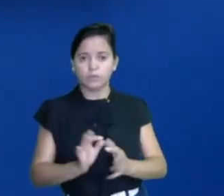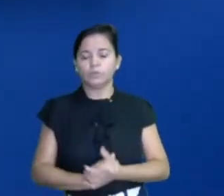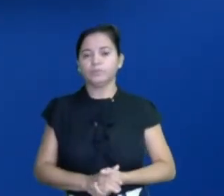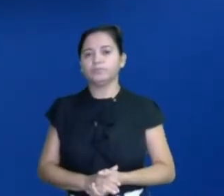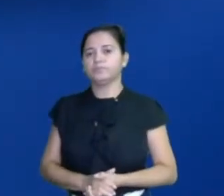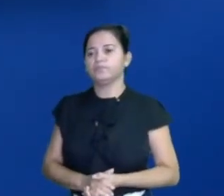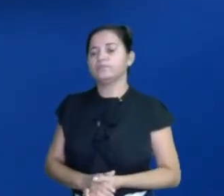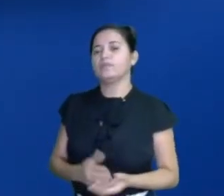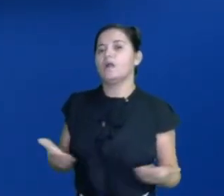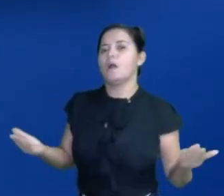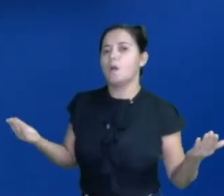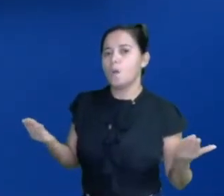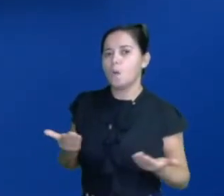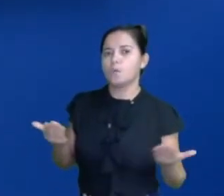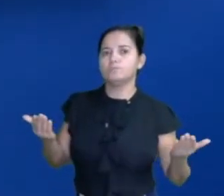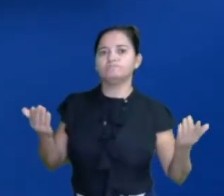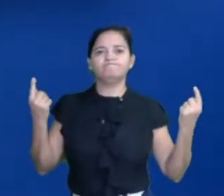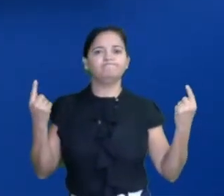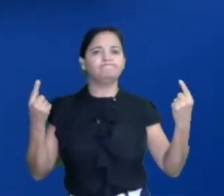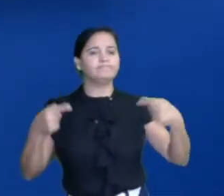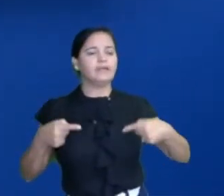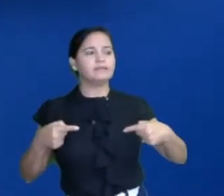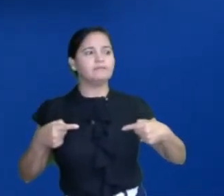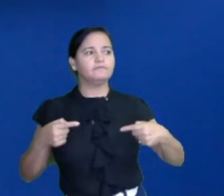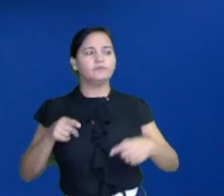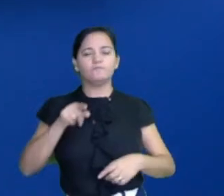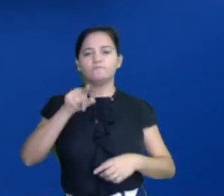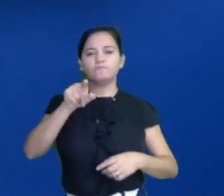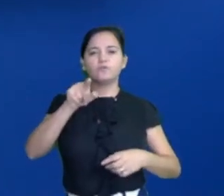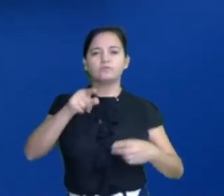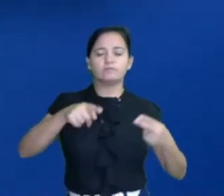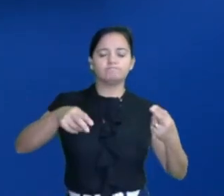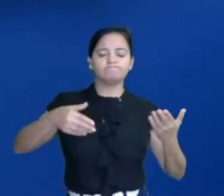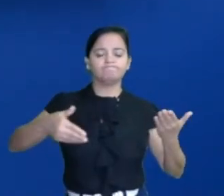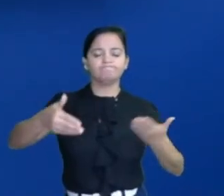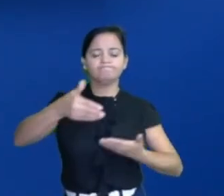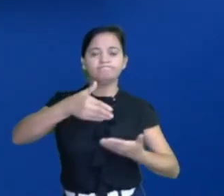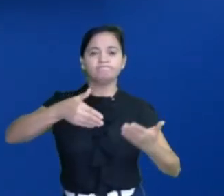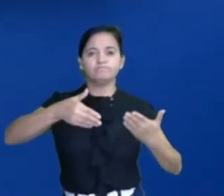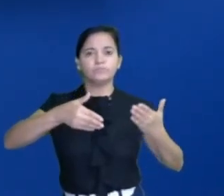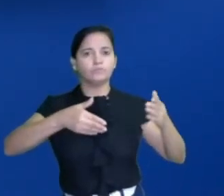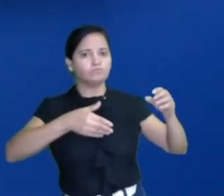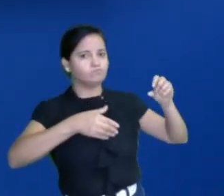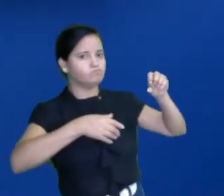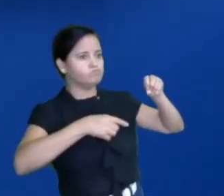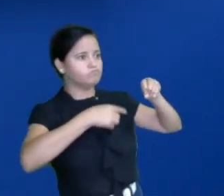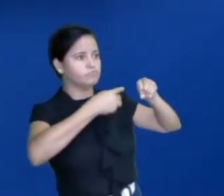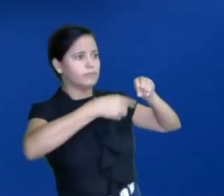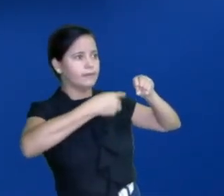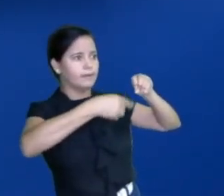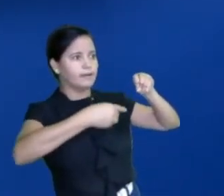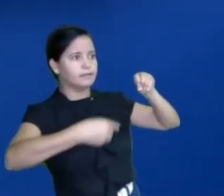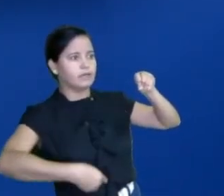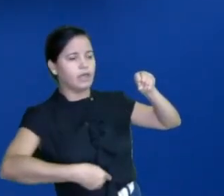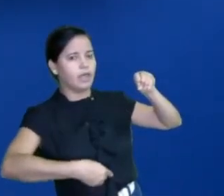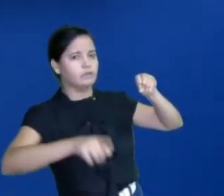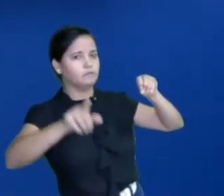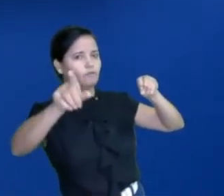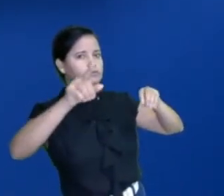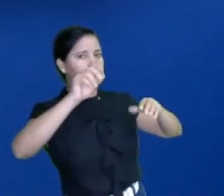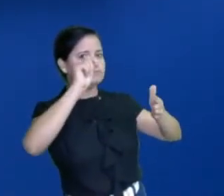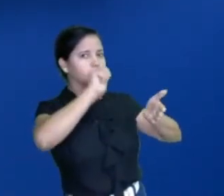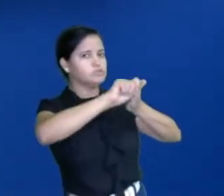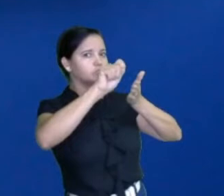E vou para o desafio de hoje. Você vai relacionar aí no seu caderno pontos históricos e